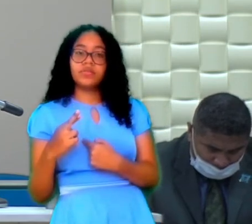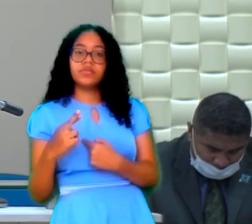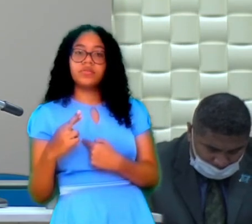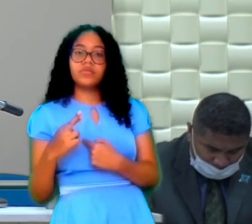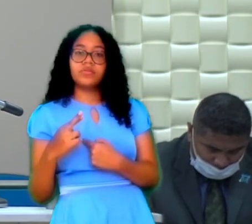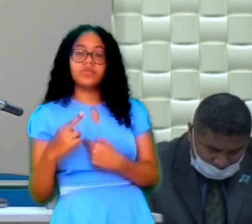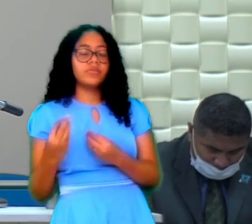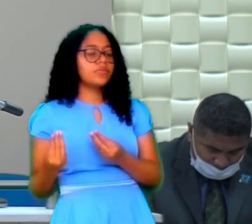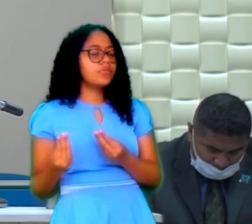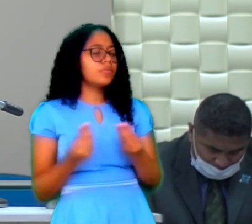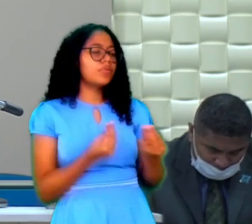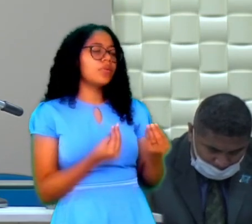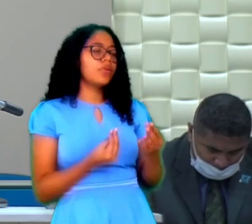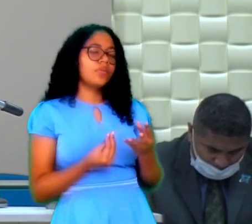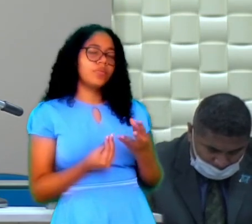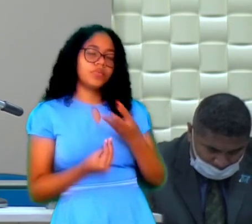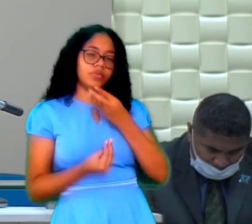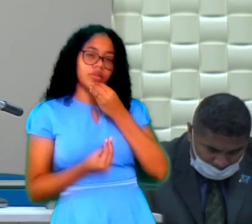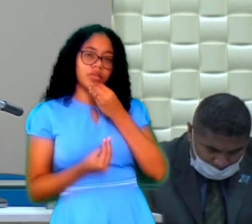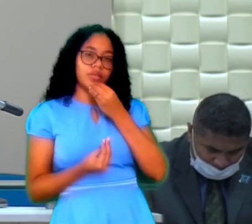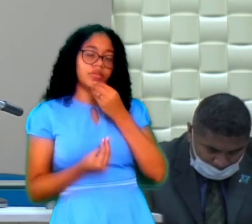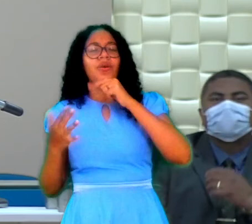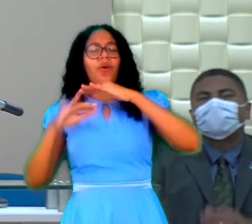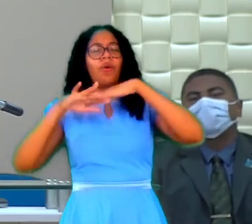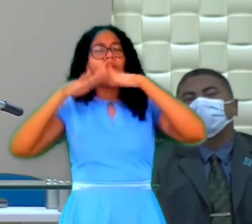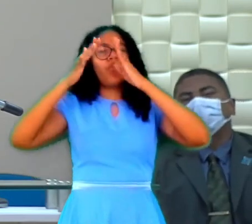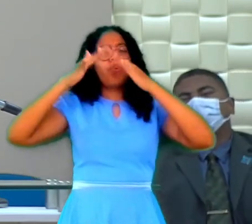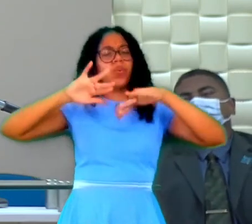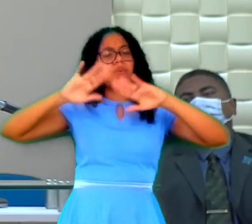Deus, deixar a maldade do seu coração.